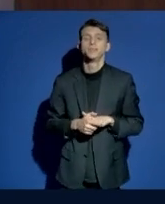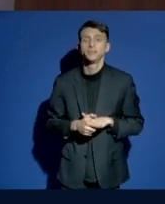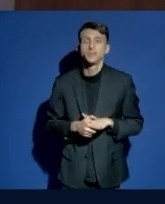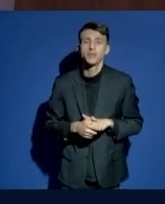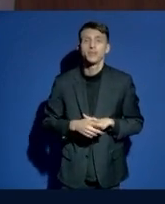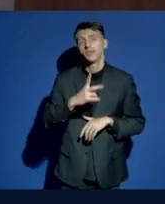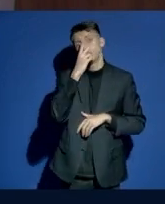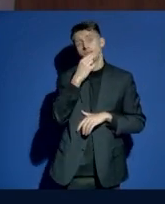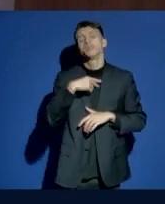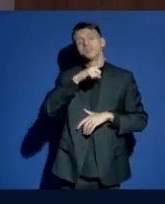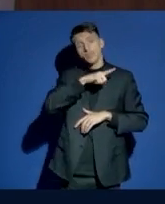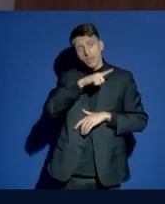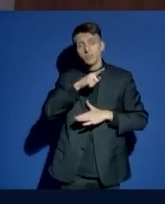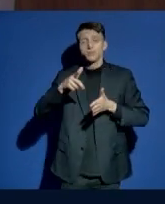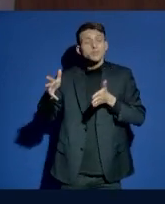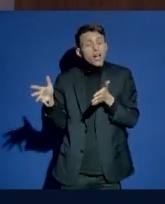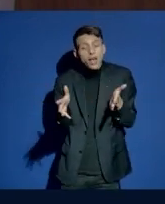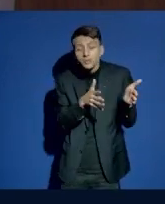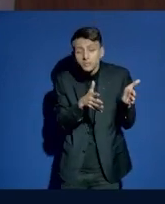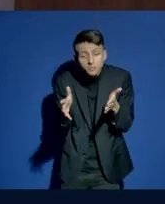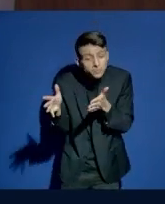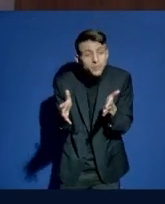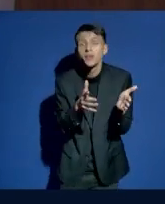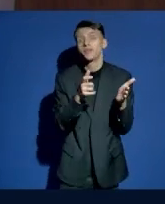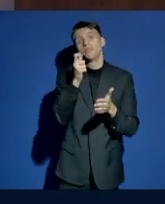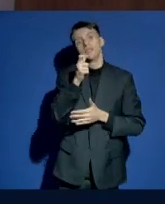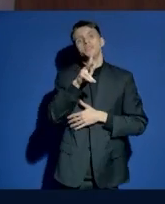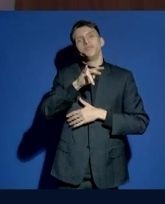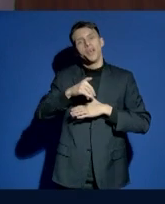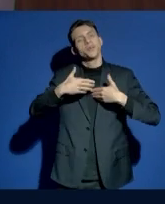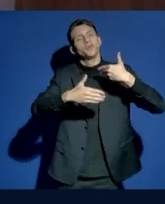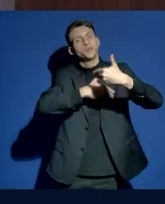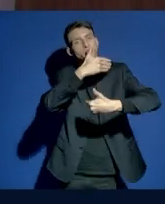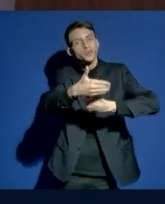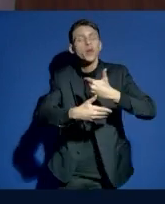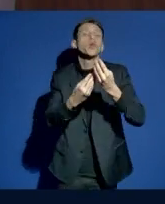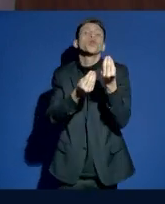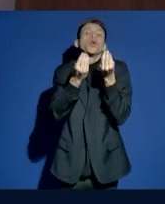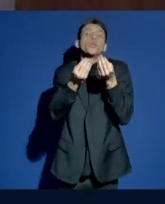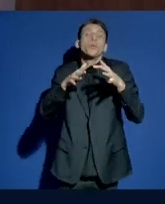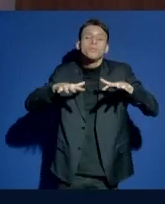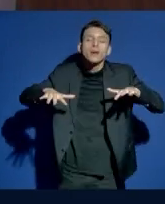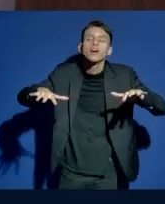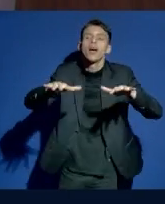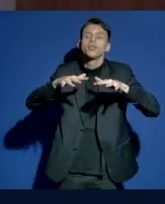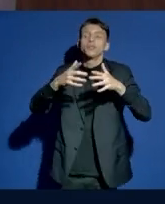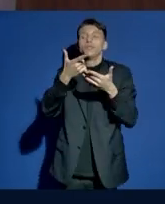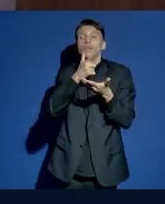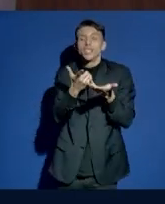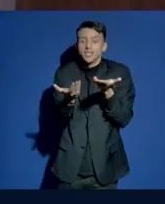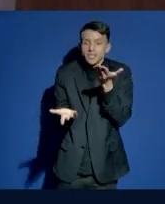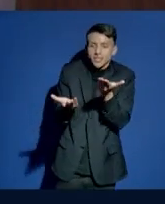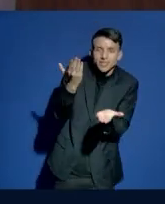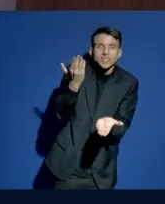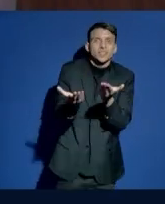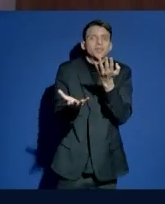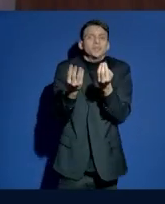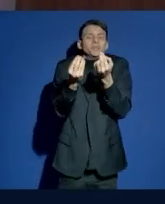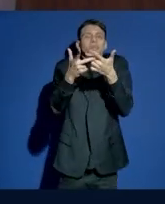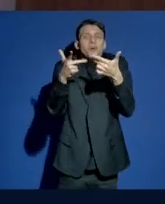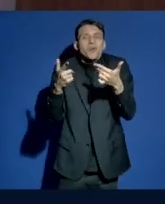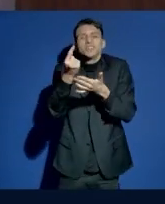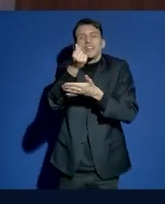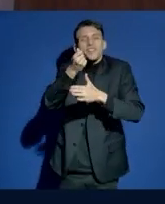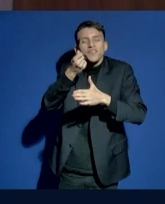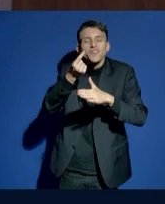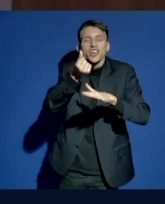enfim, acho que temos uma jornada muito interessante para acompanhar pela frente, como esse mercado vai se equilibrar, porque são muitos players investindo no